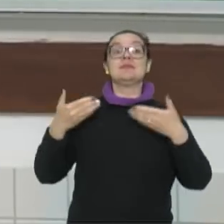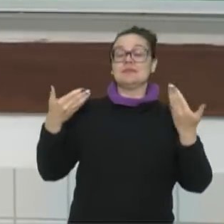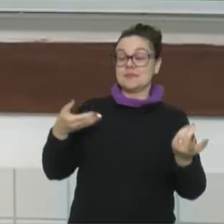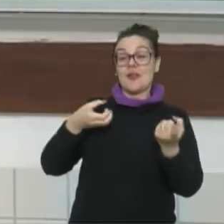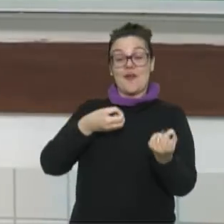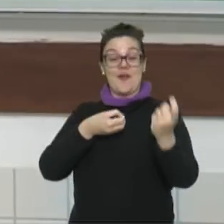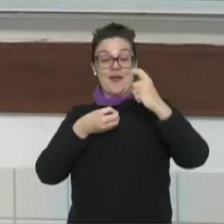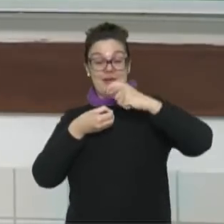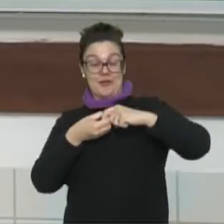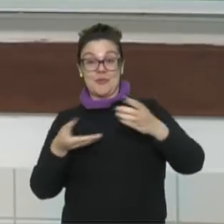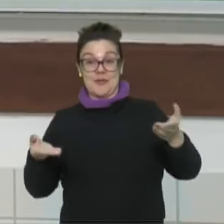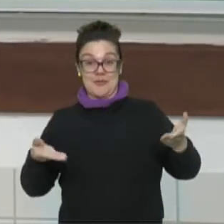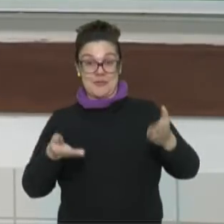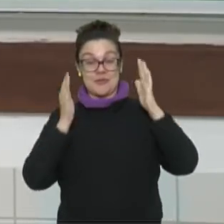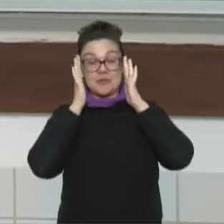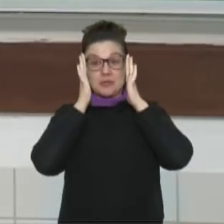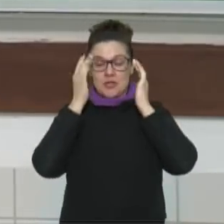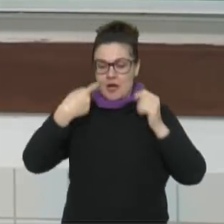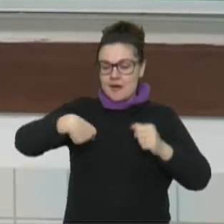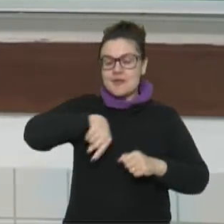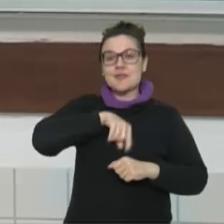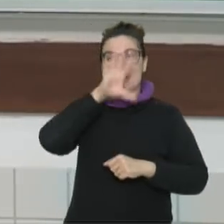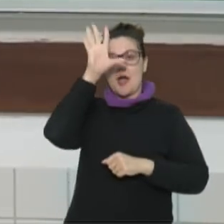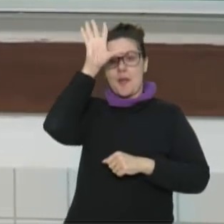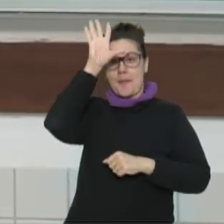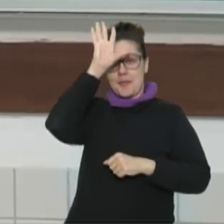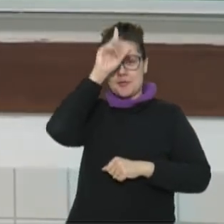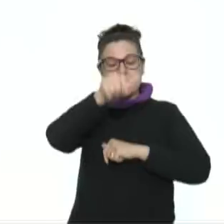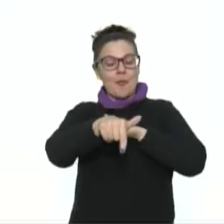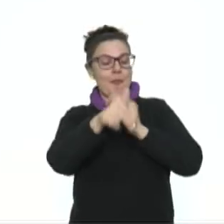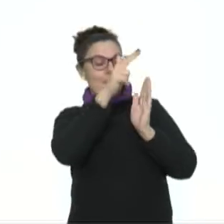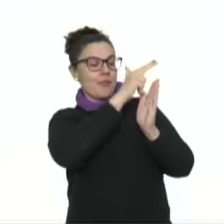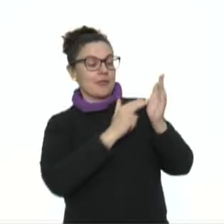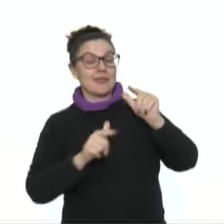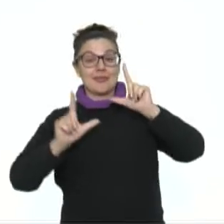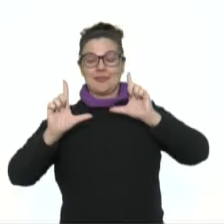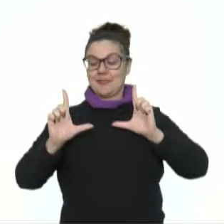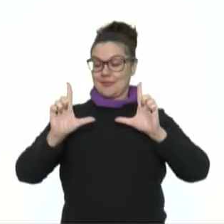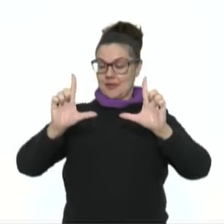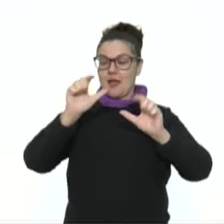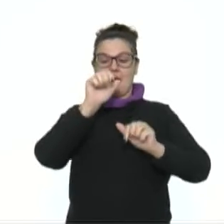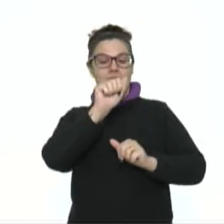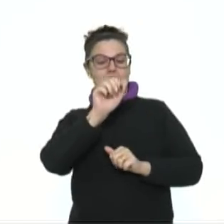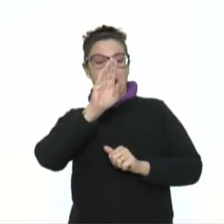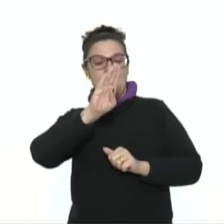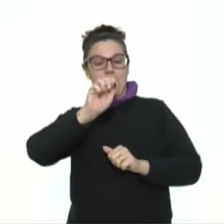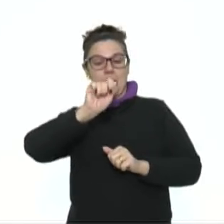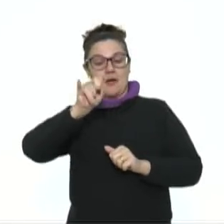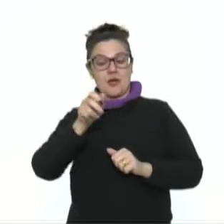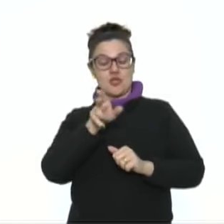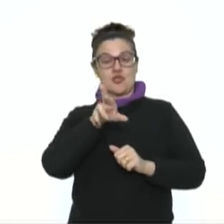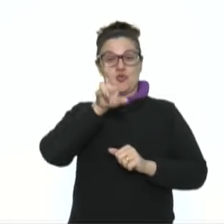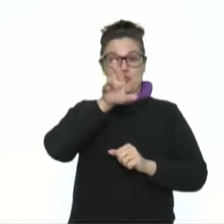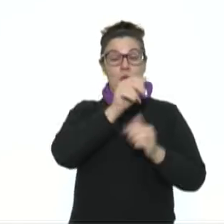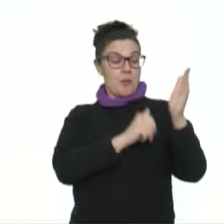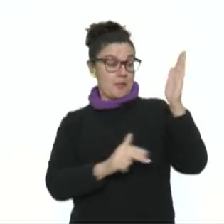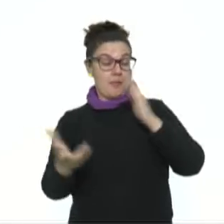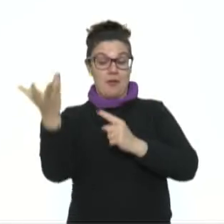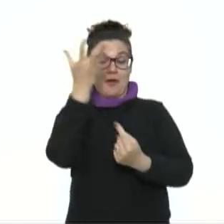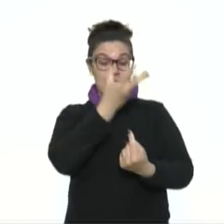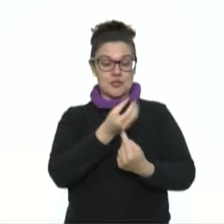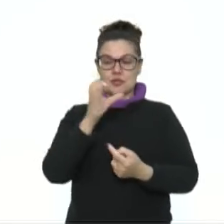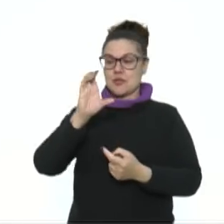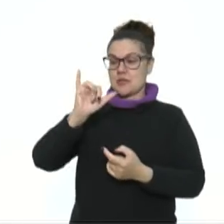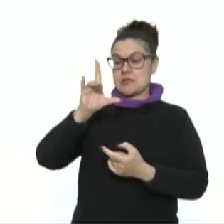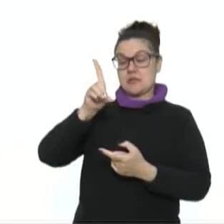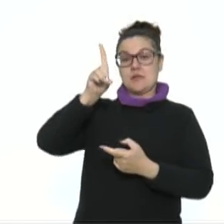Então, retomando, hoje conhecemos a obra Abajur, do artista, né, Cildo Meireles. Vimos também que por